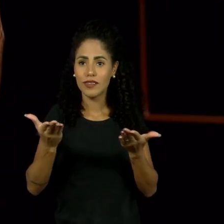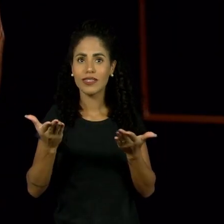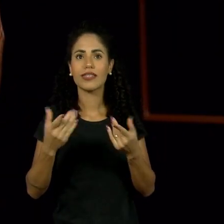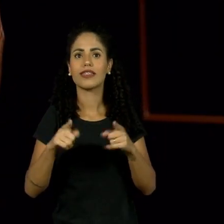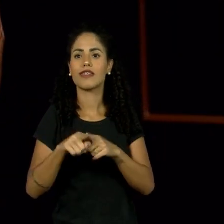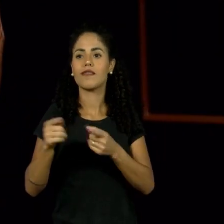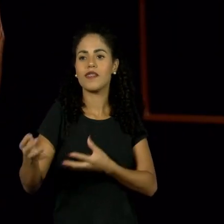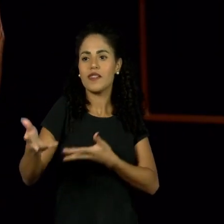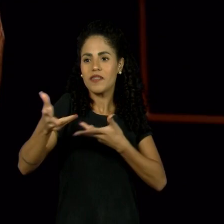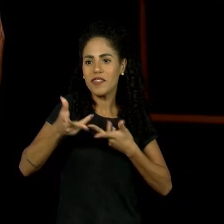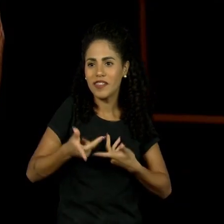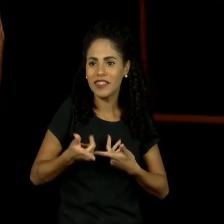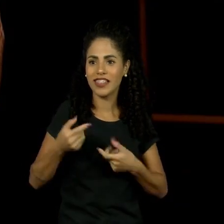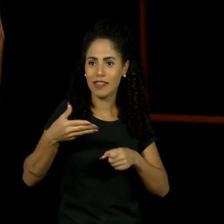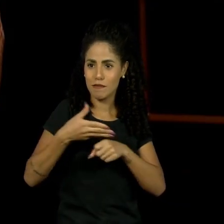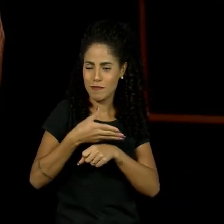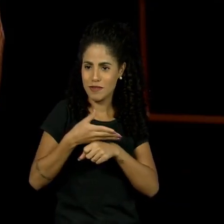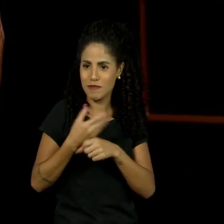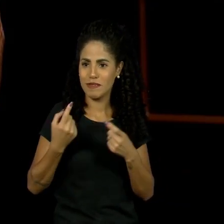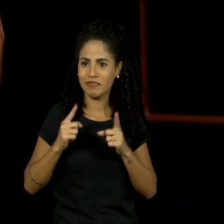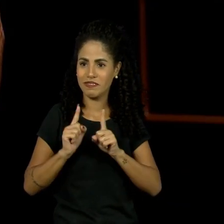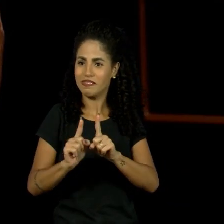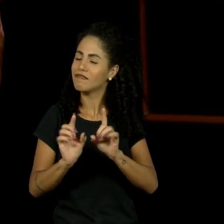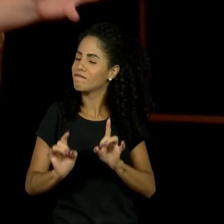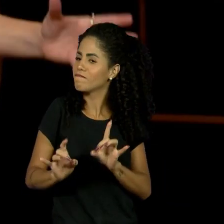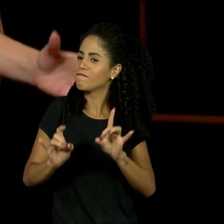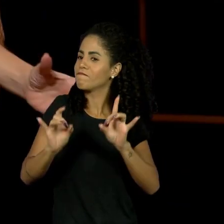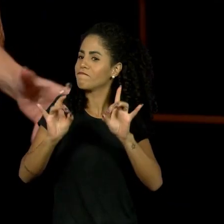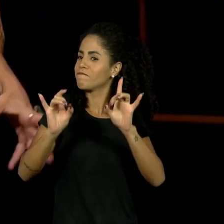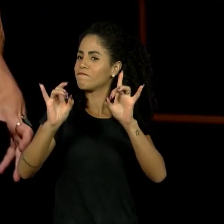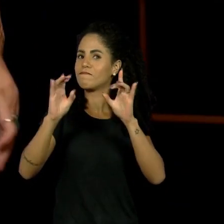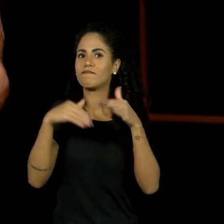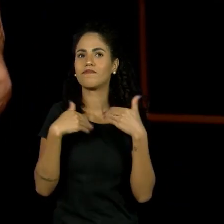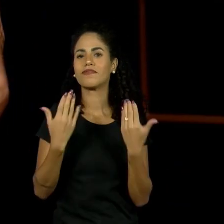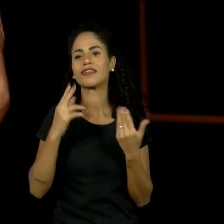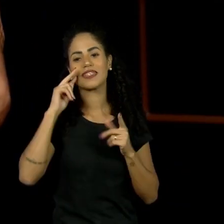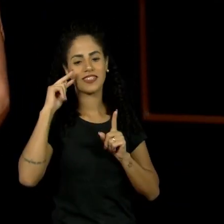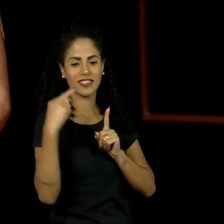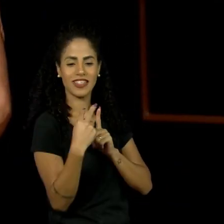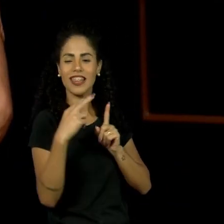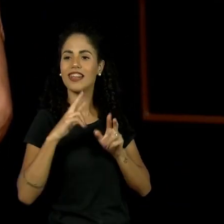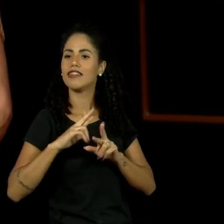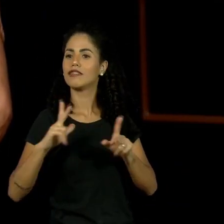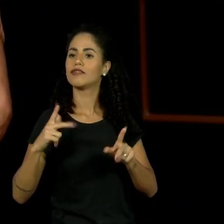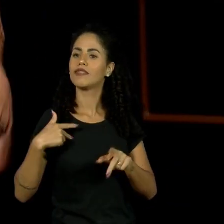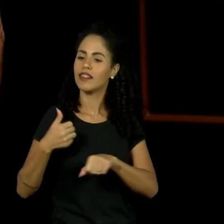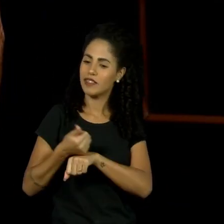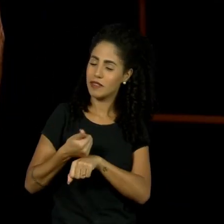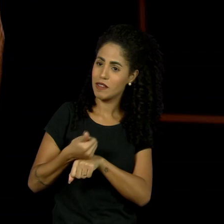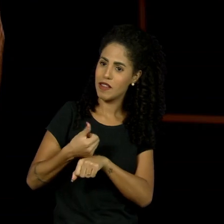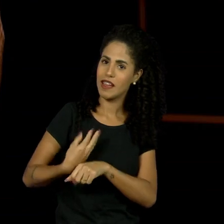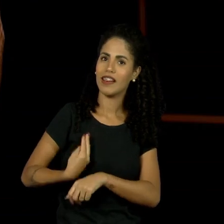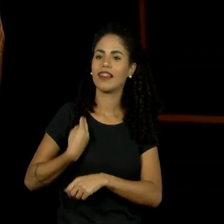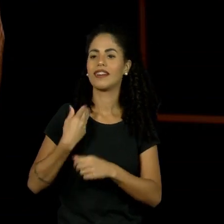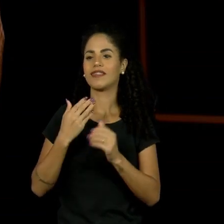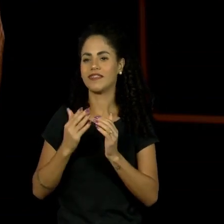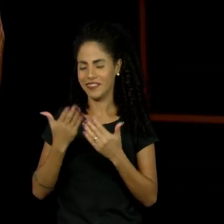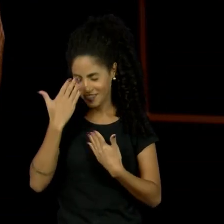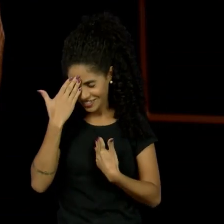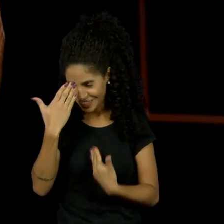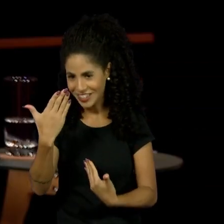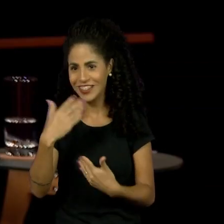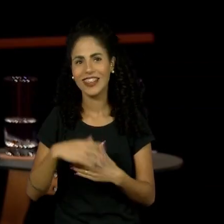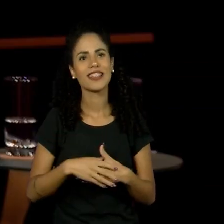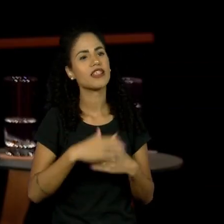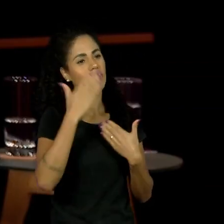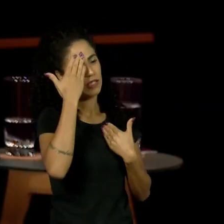me convidarem para estar aqui nesse momento tão especial, dando essa visão panorâmica na carreira, né? Muito obrigada. Obrigada a gente